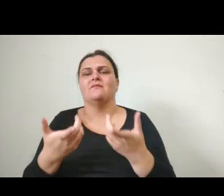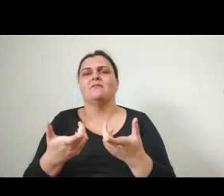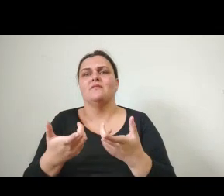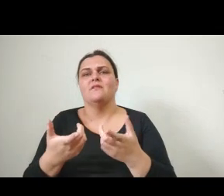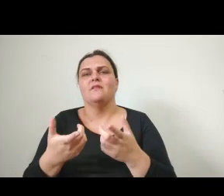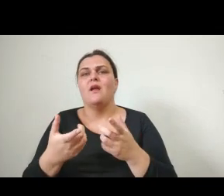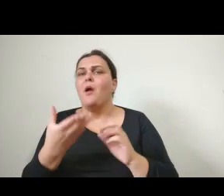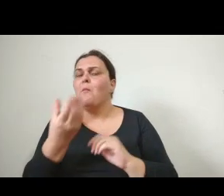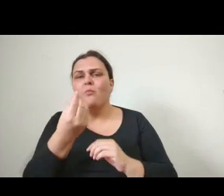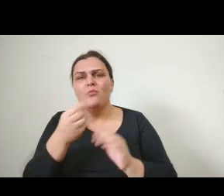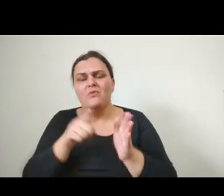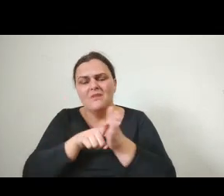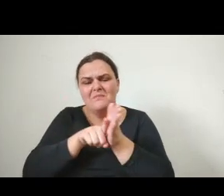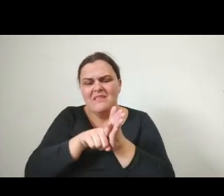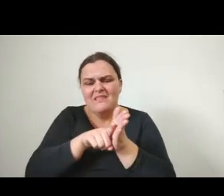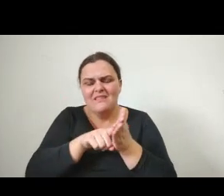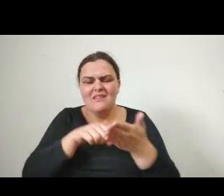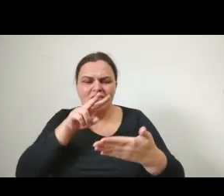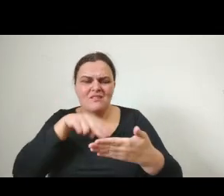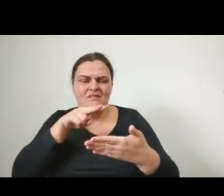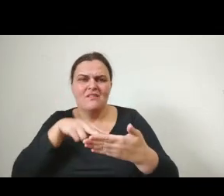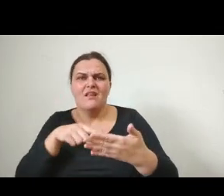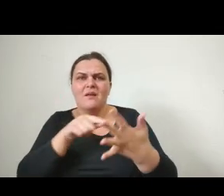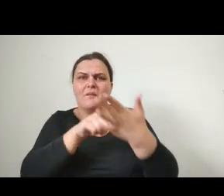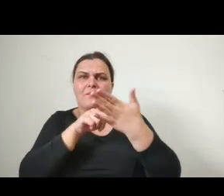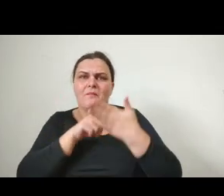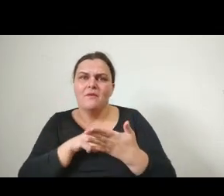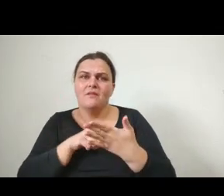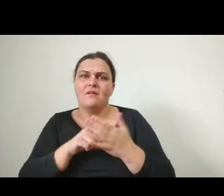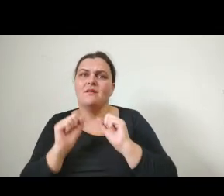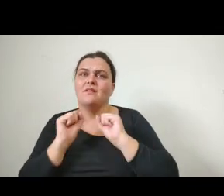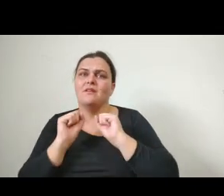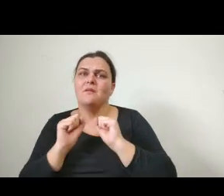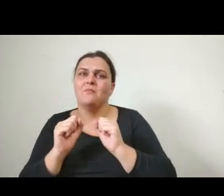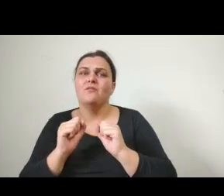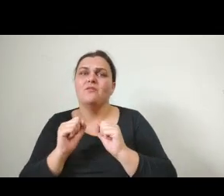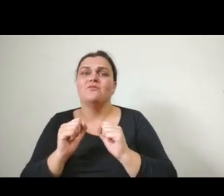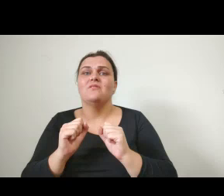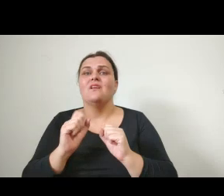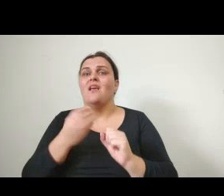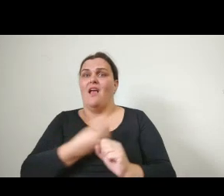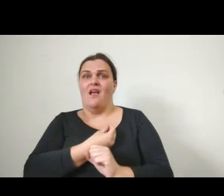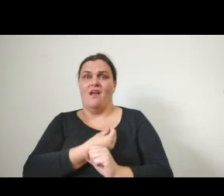a 1/3 do habitat, né, colocando em perigo ainda, né, mais espécies.